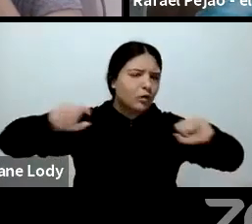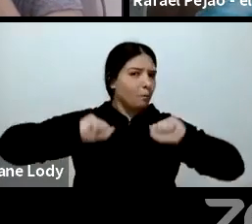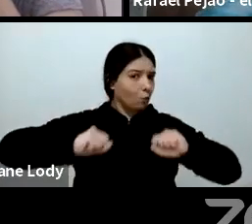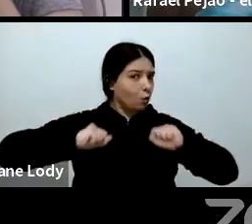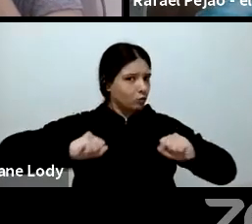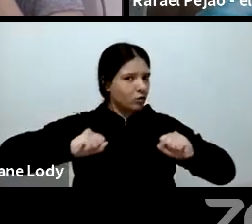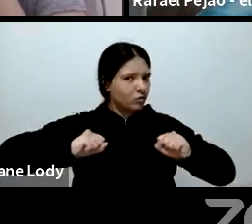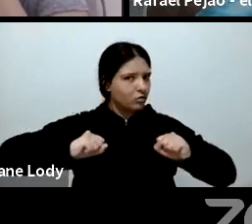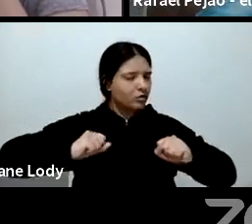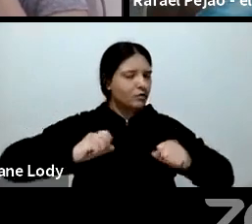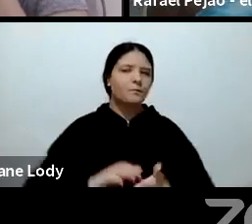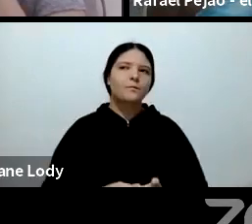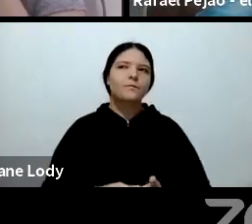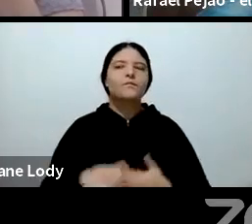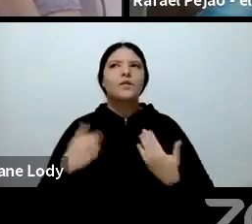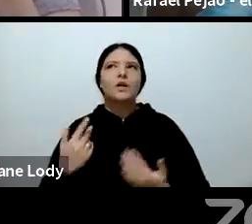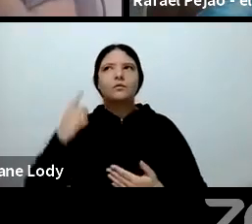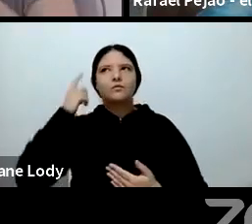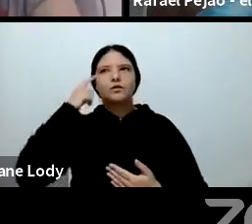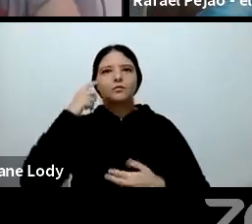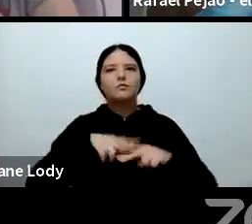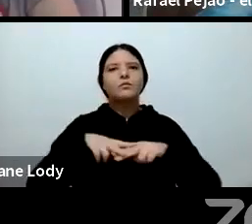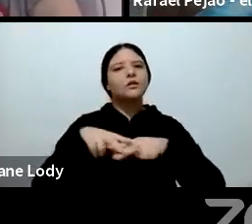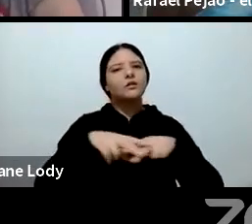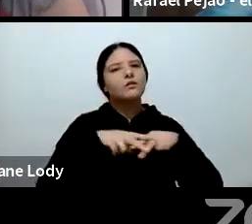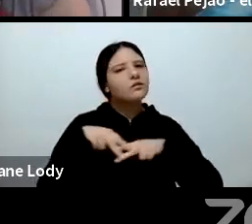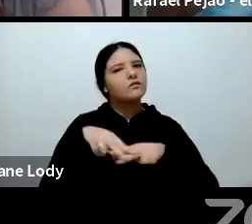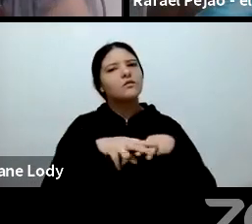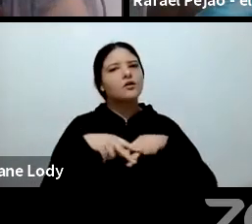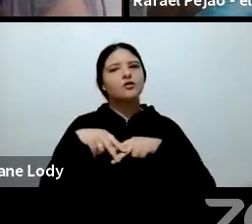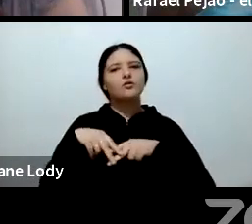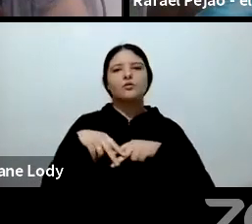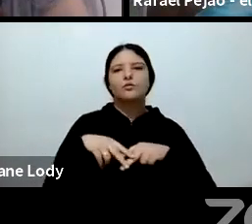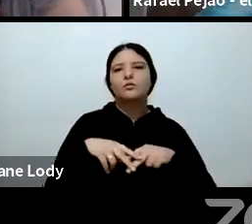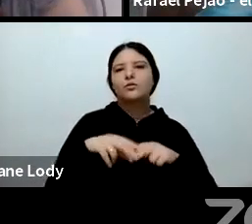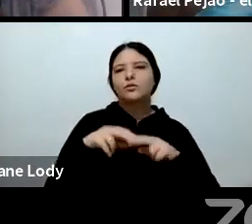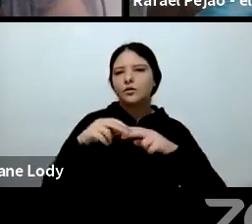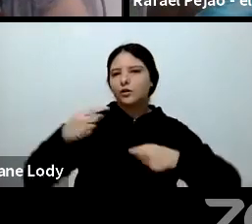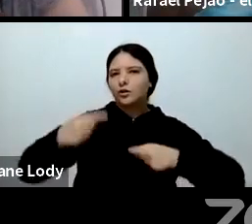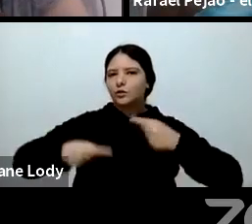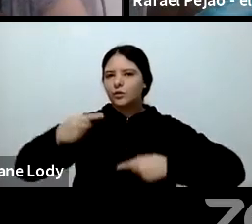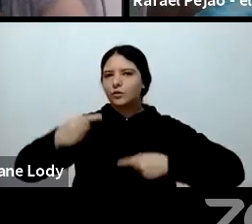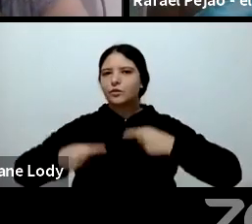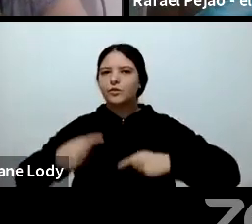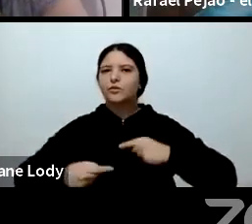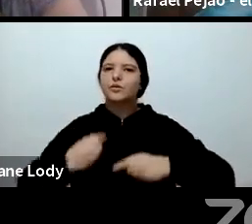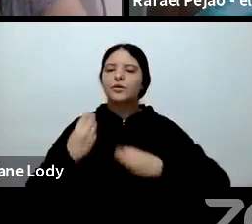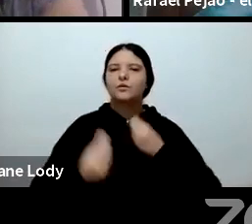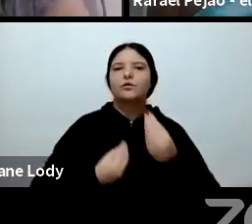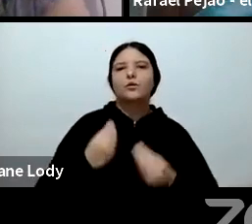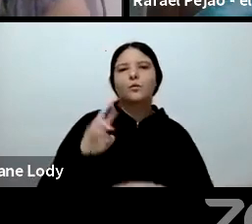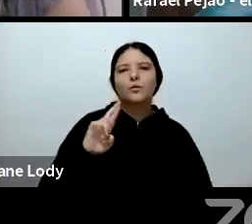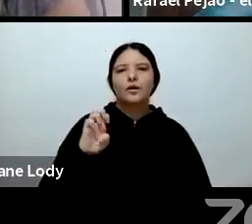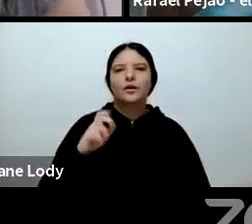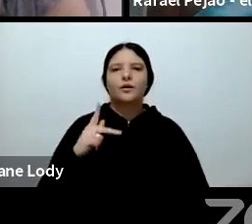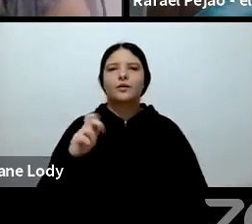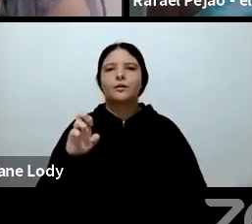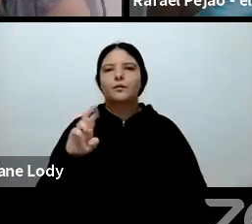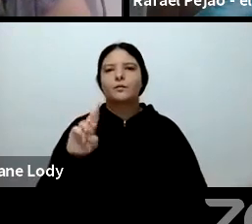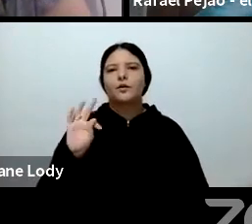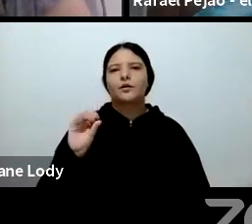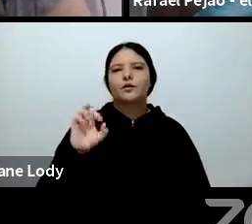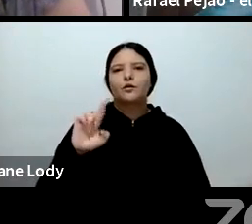aí a gente vai fazer uma revisão, no caso, né, da discussão sobre a questão dos repertórios, né, que era o tema do